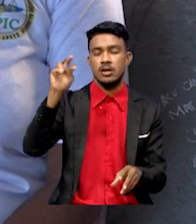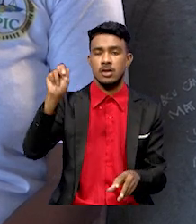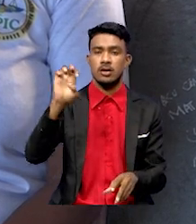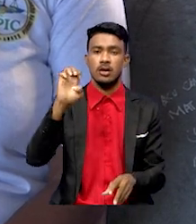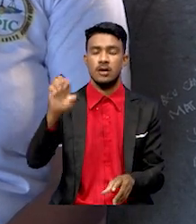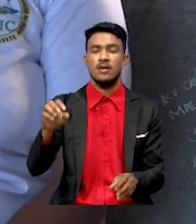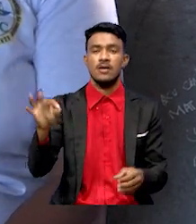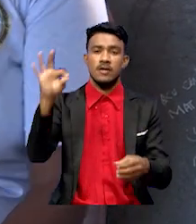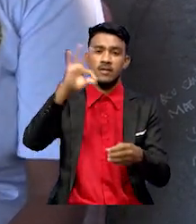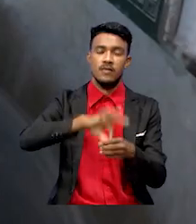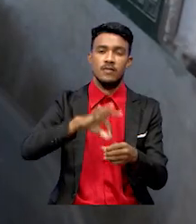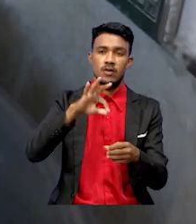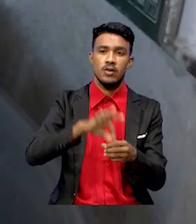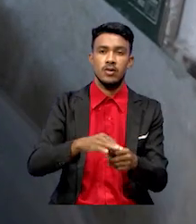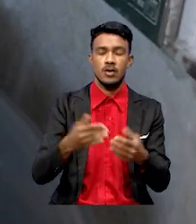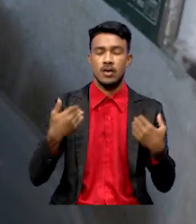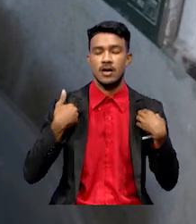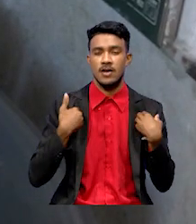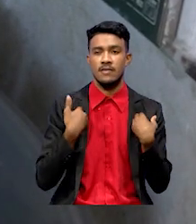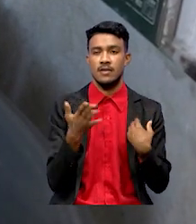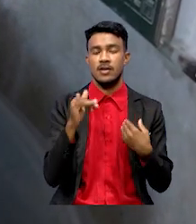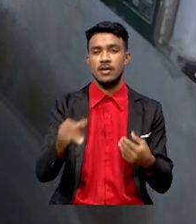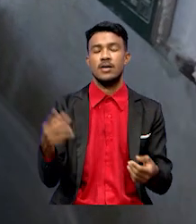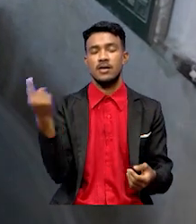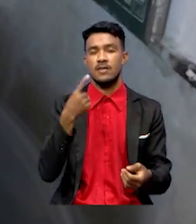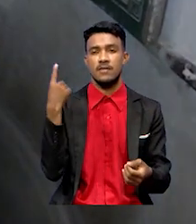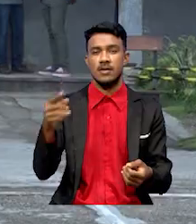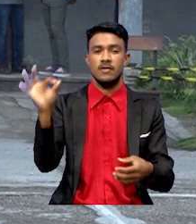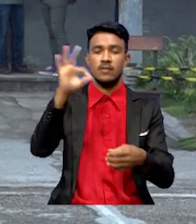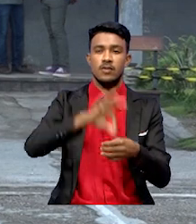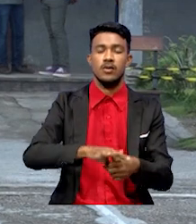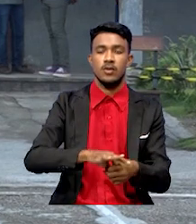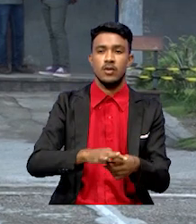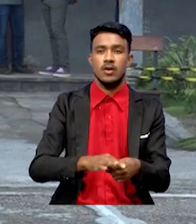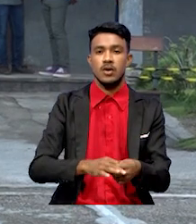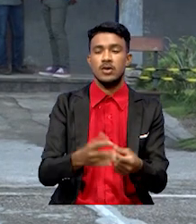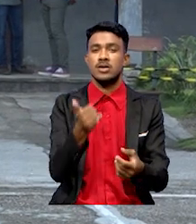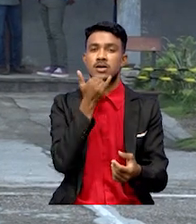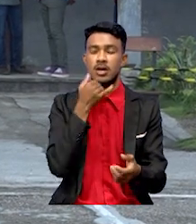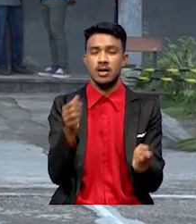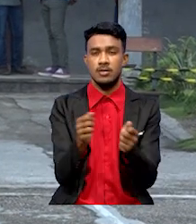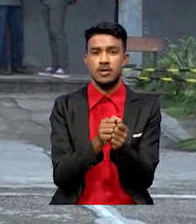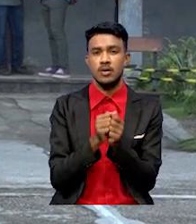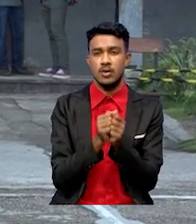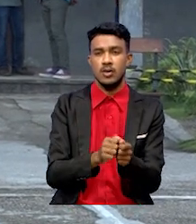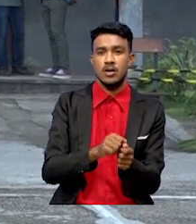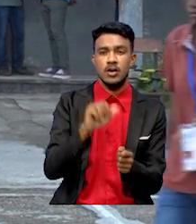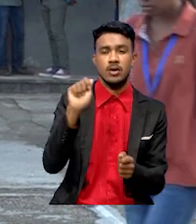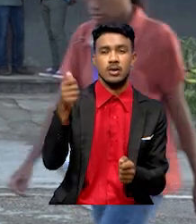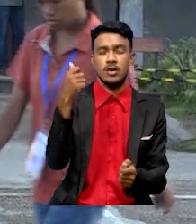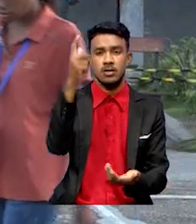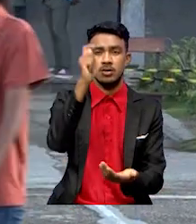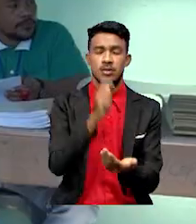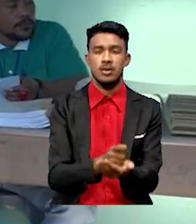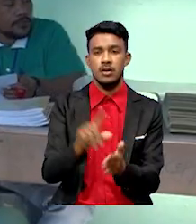para voto nulo Sira NB IHA, tamba provisoriamente voto nulo atinge o Narihun Sanulu Liu, no lei mos fa competência